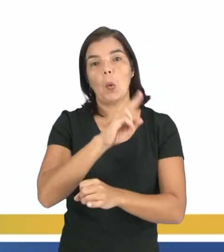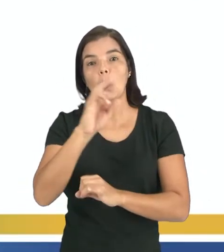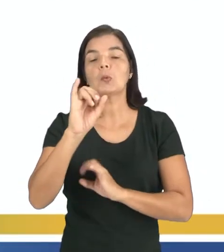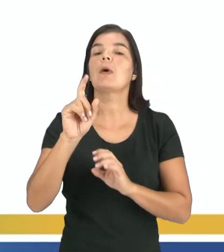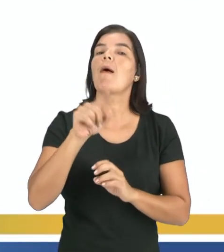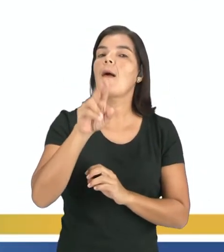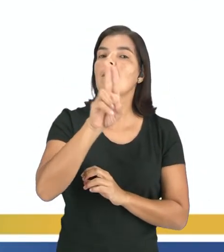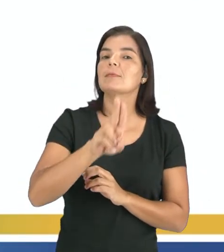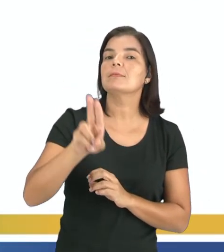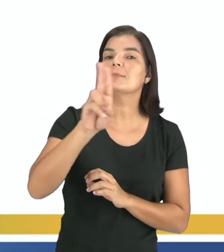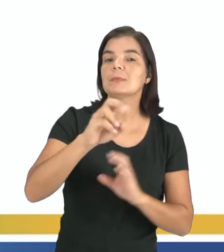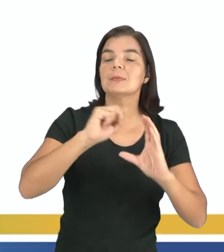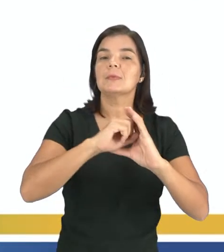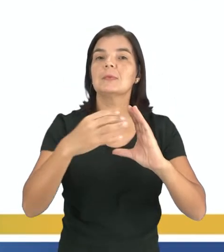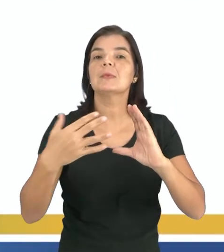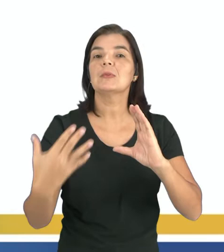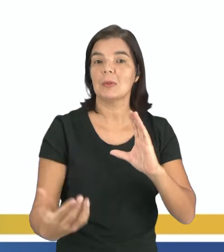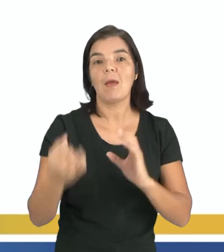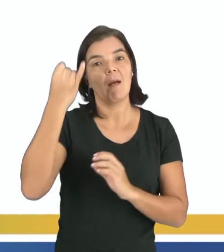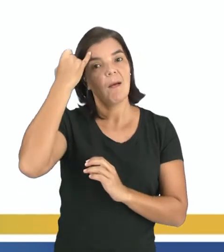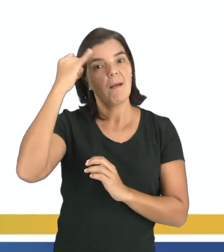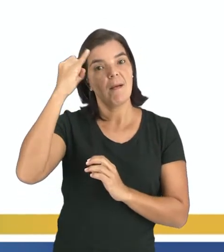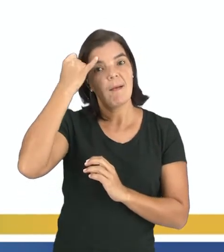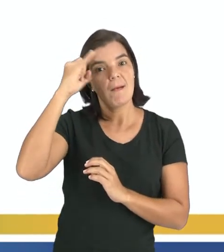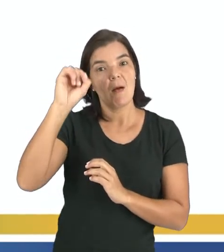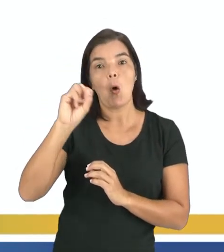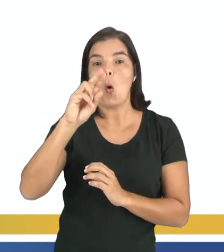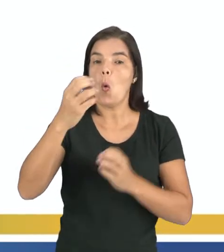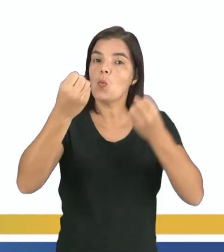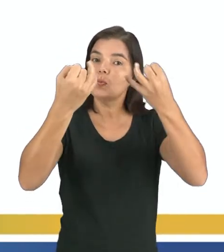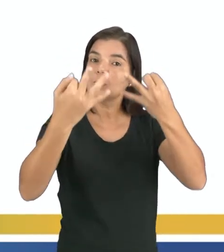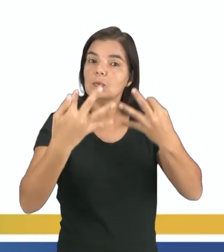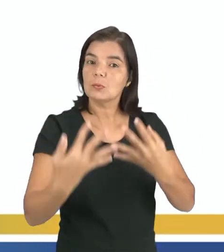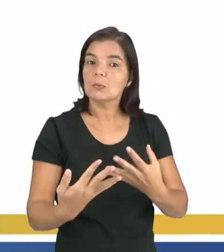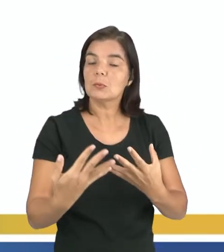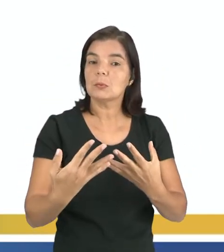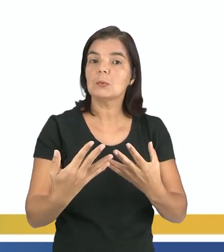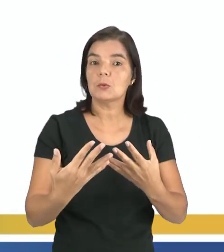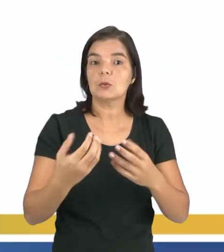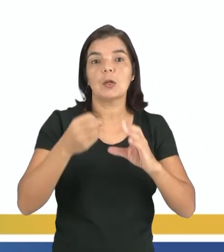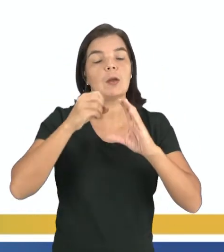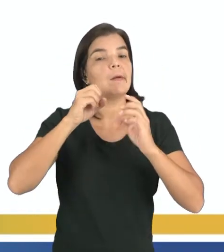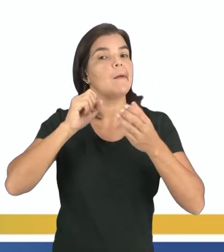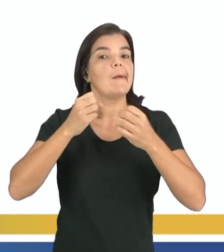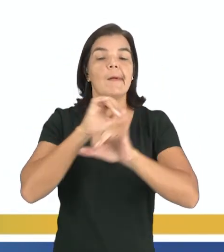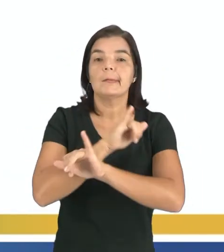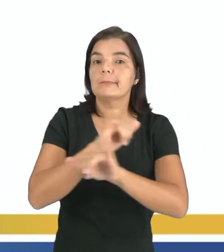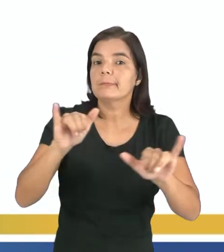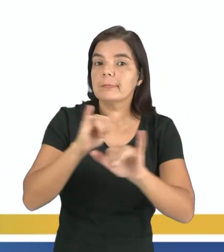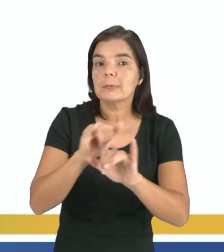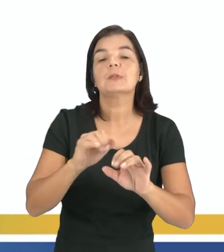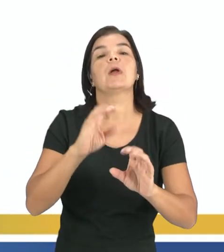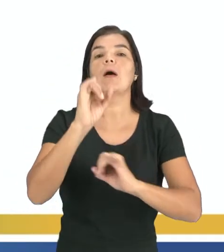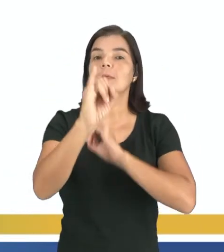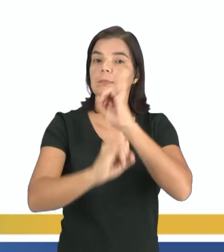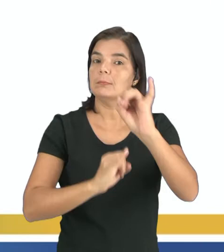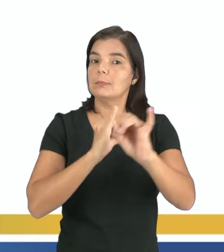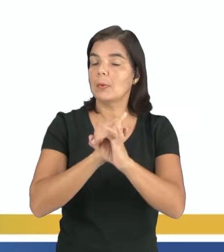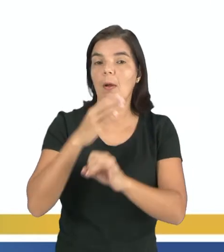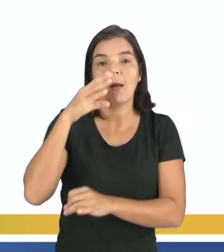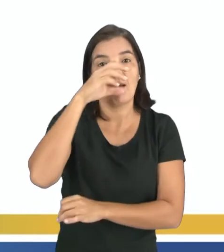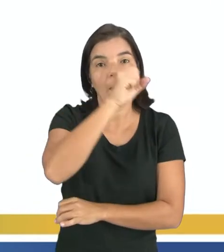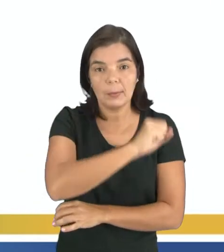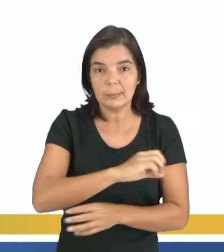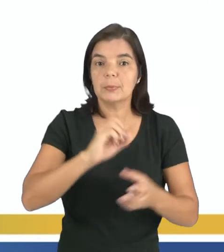é utilizada para caracterizar uma ideia ou um conceito que se difunde através da web